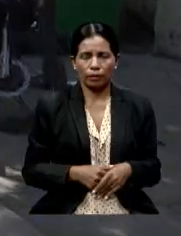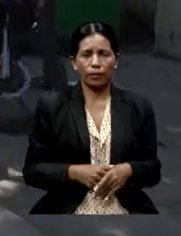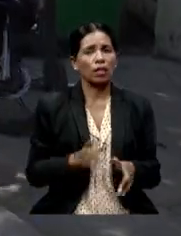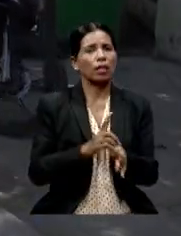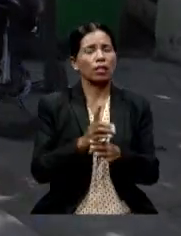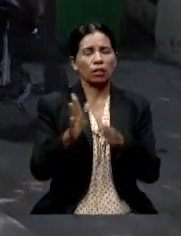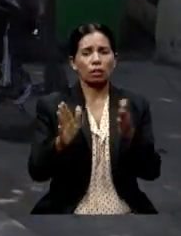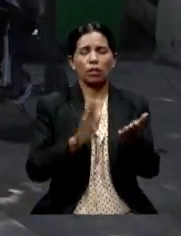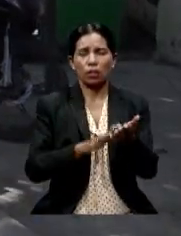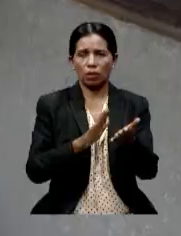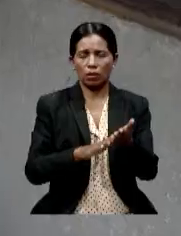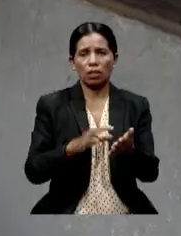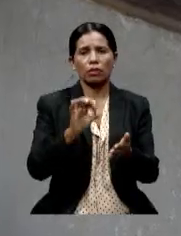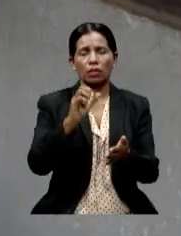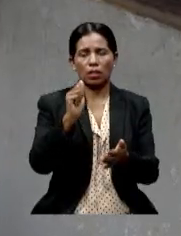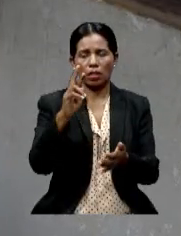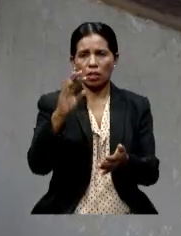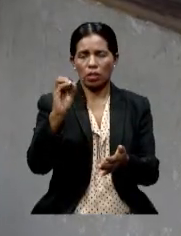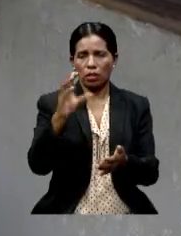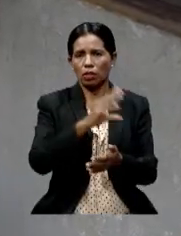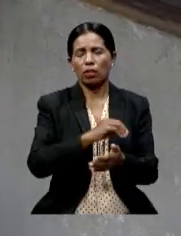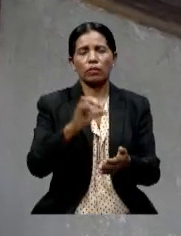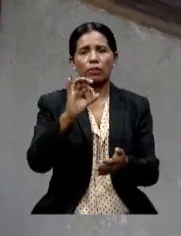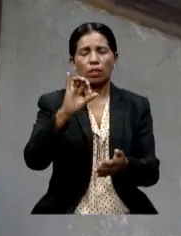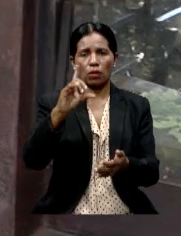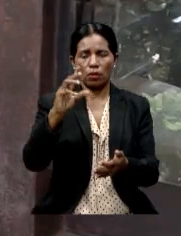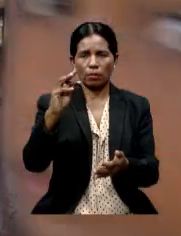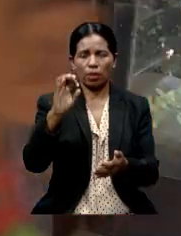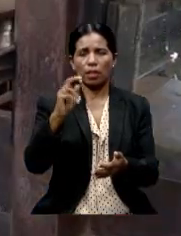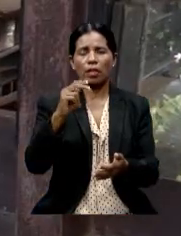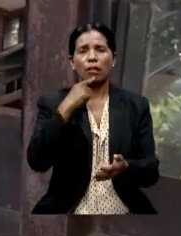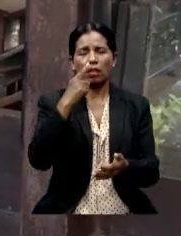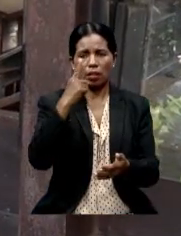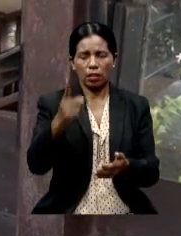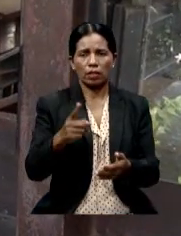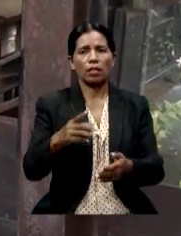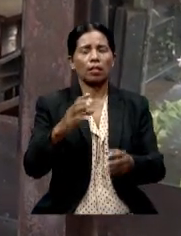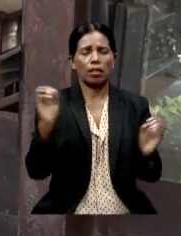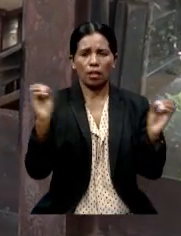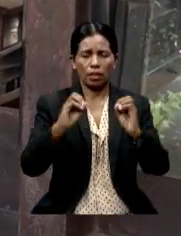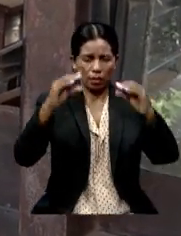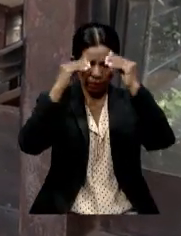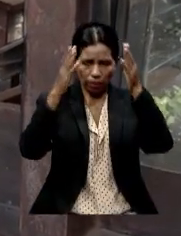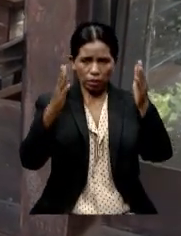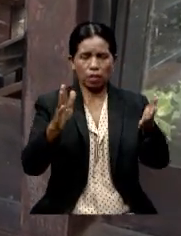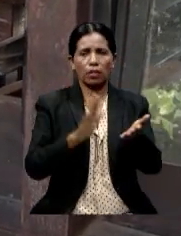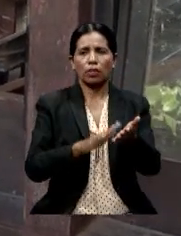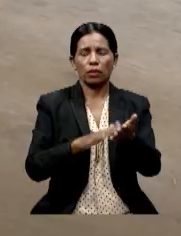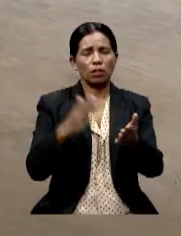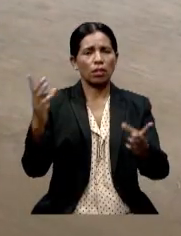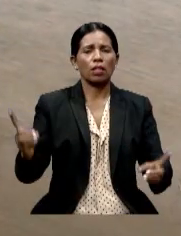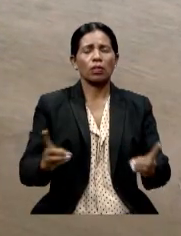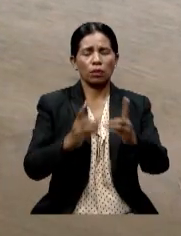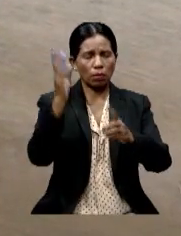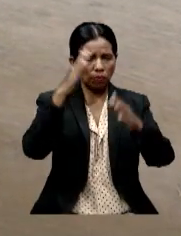Diretora da Escola Básica Central Farol Dili, Filomena Fátima Belo Freitas Ateten, além de menos professor, a escola referemos enfrenta